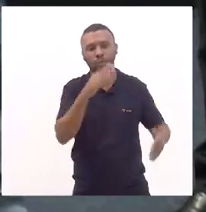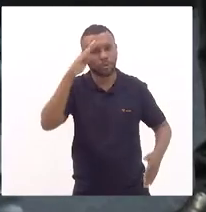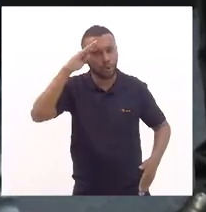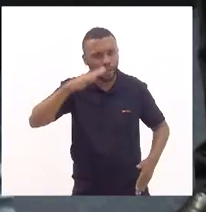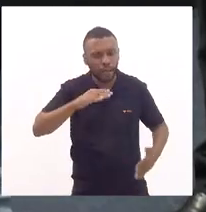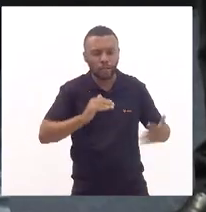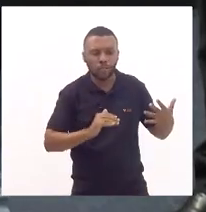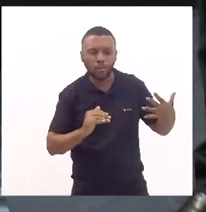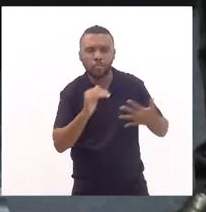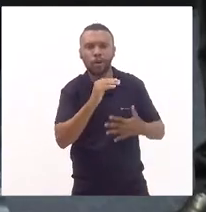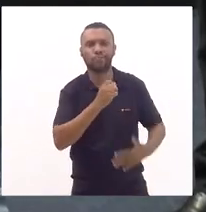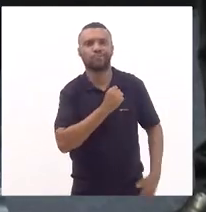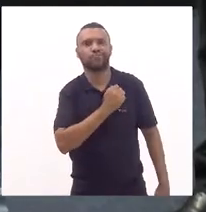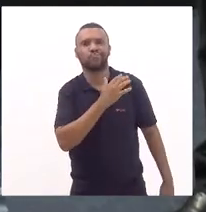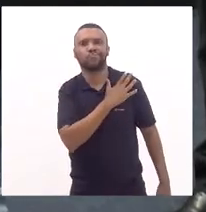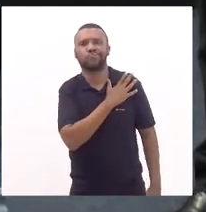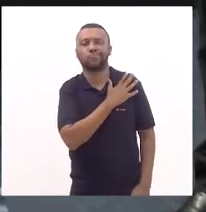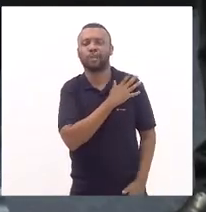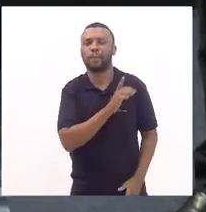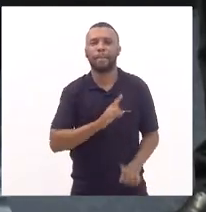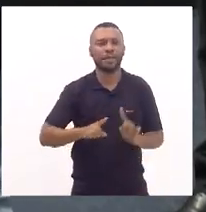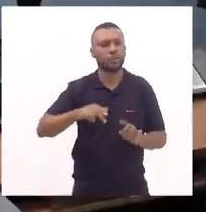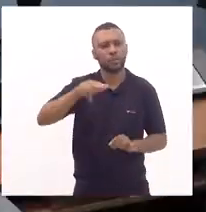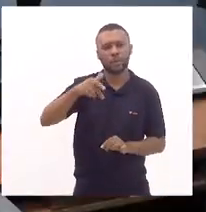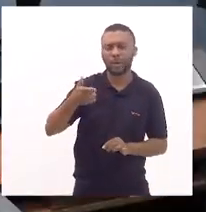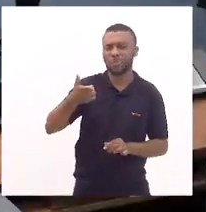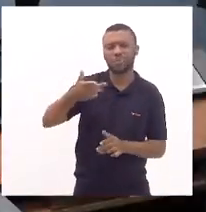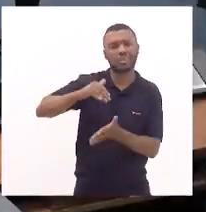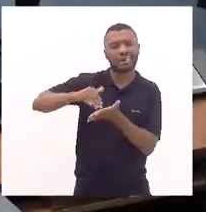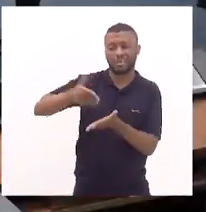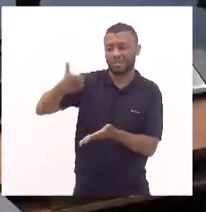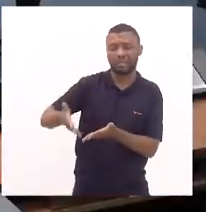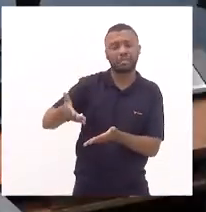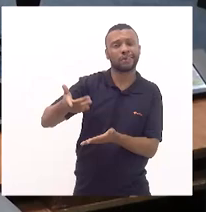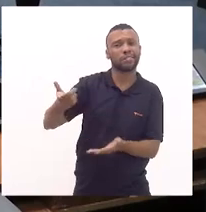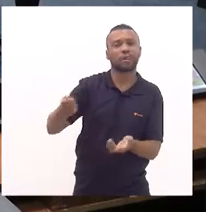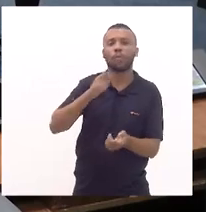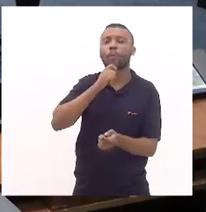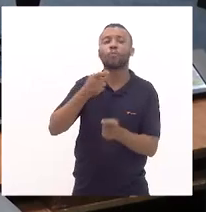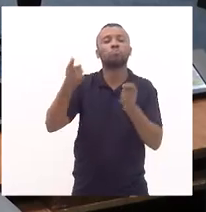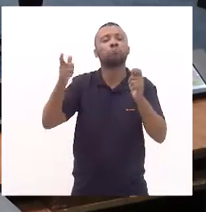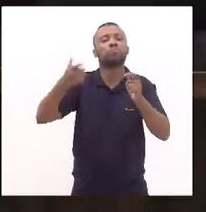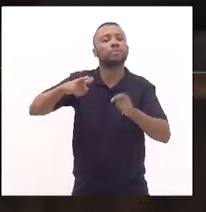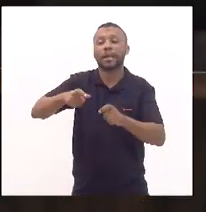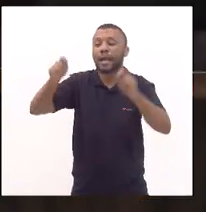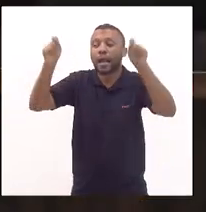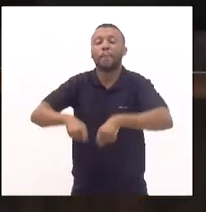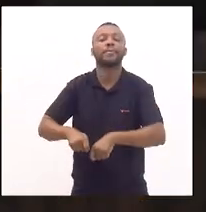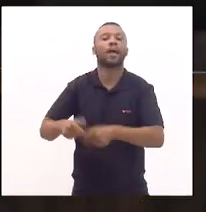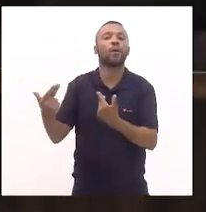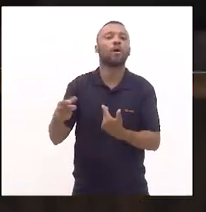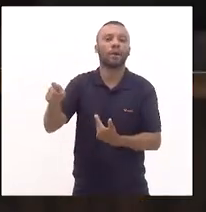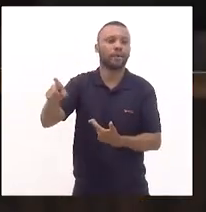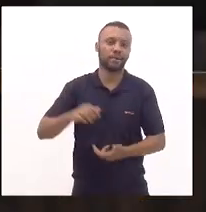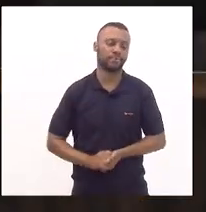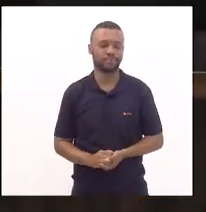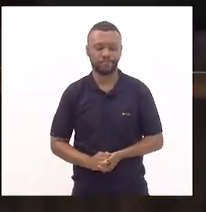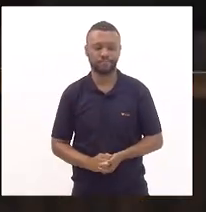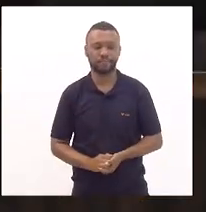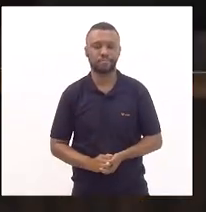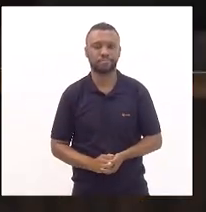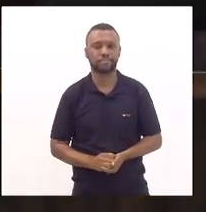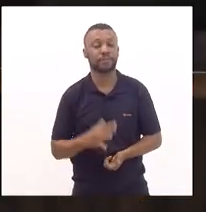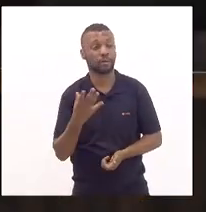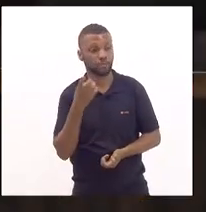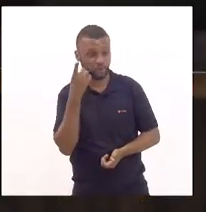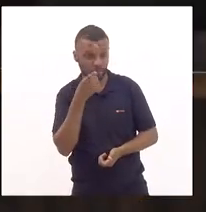para um secretário que é incompetente como ele. Obrigado, senhor presidente. Deputado Marcelo, eu